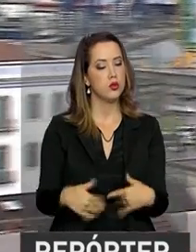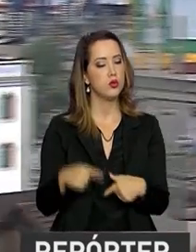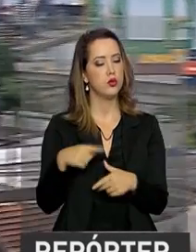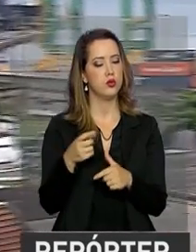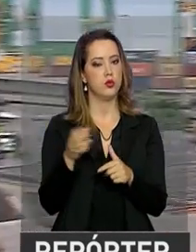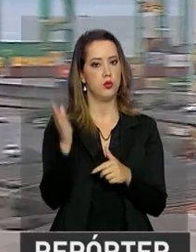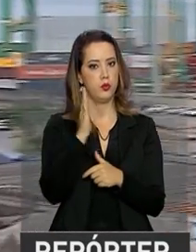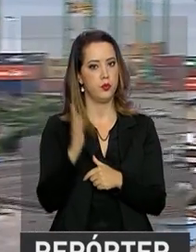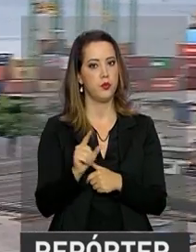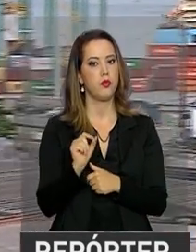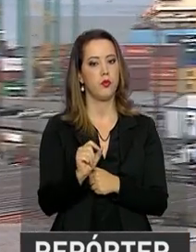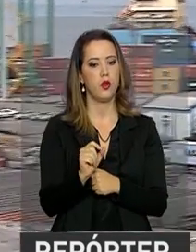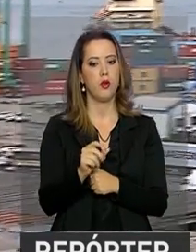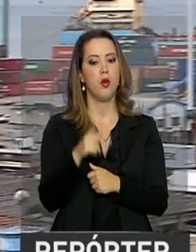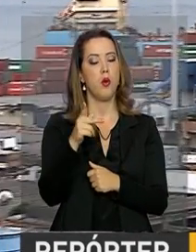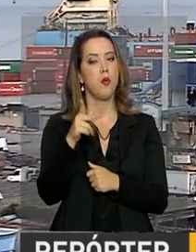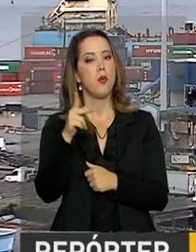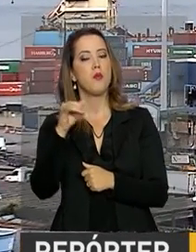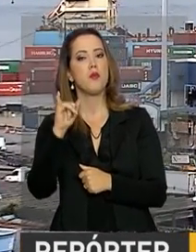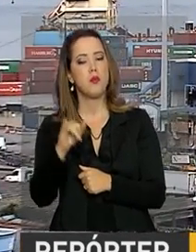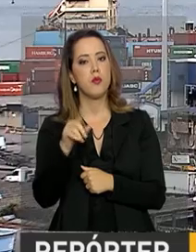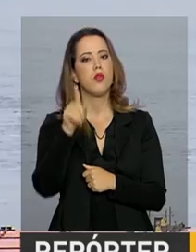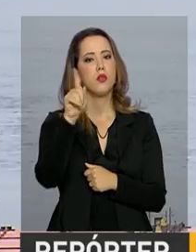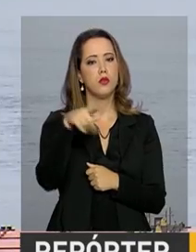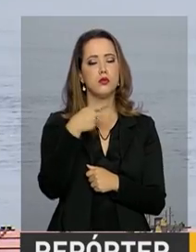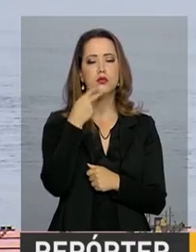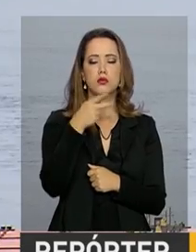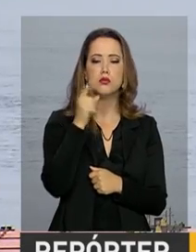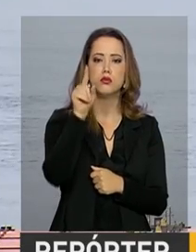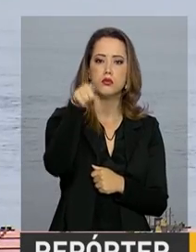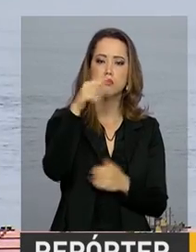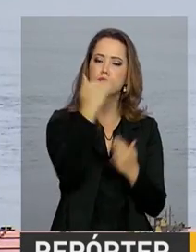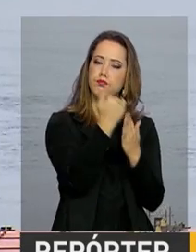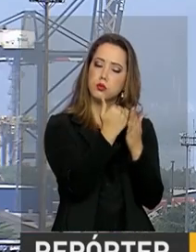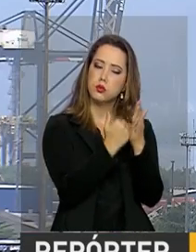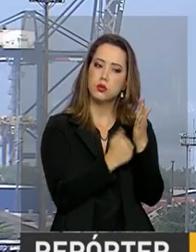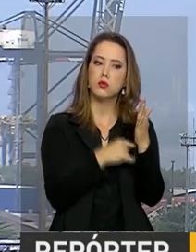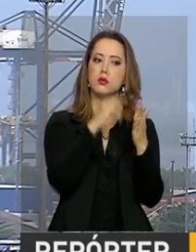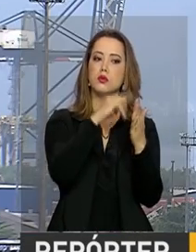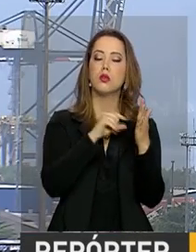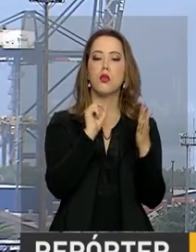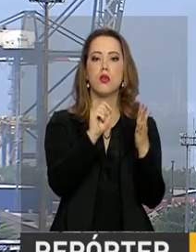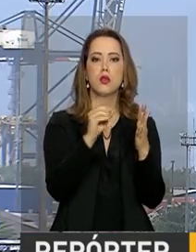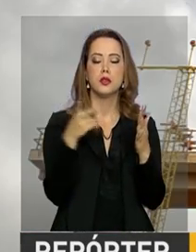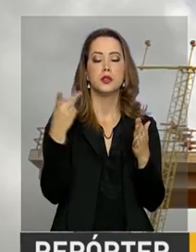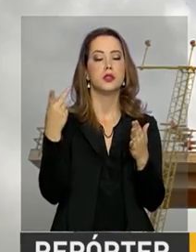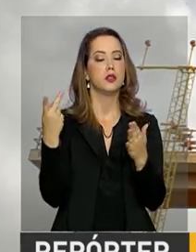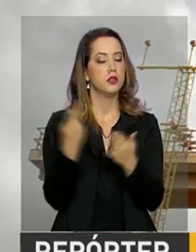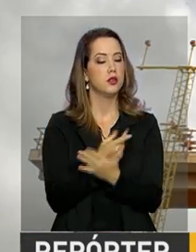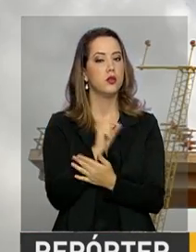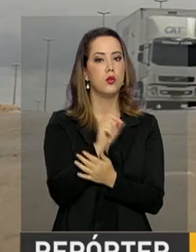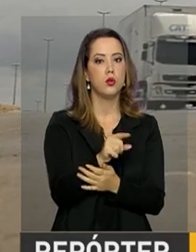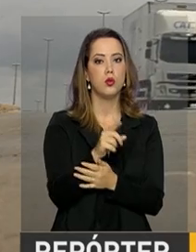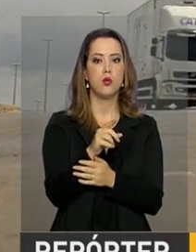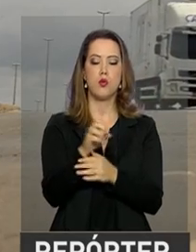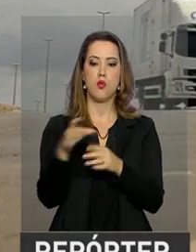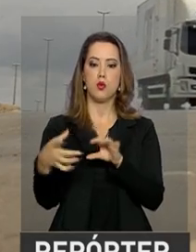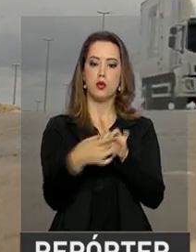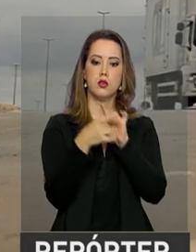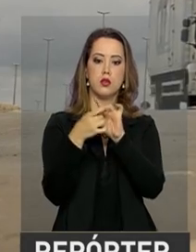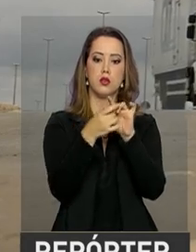PPI deve universalizar as regras dos editais para agilizar os processos de concessão de portos aeroportos